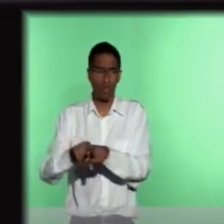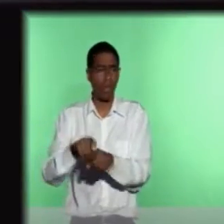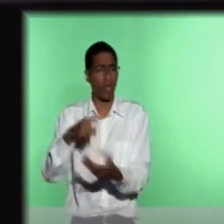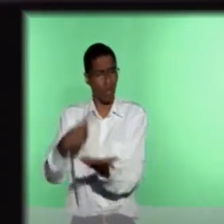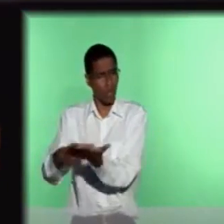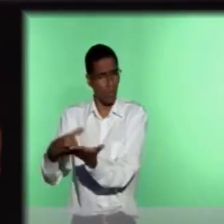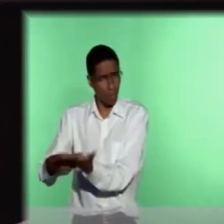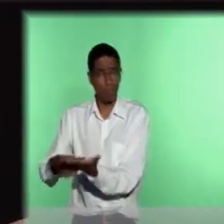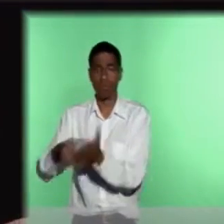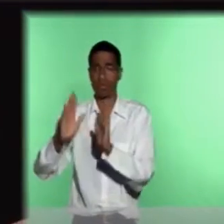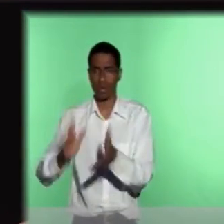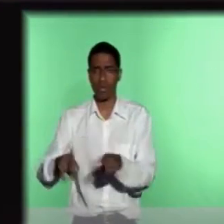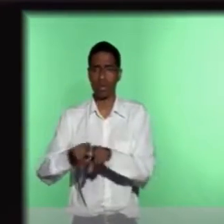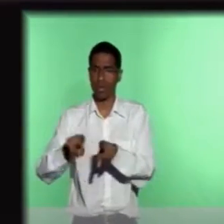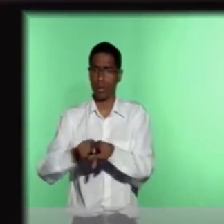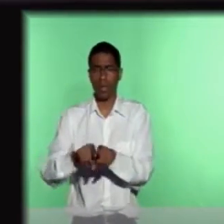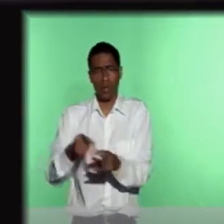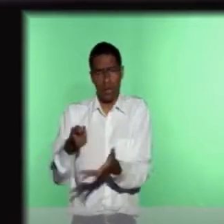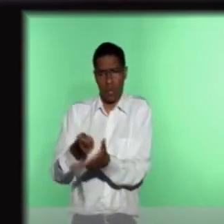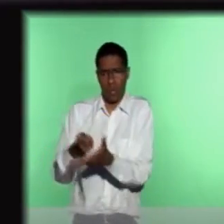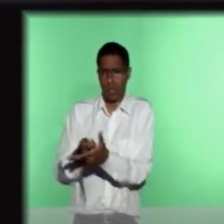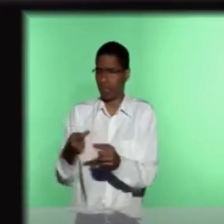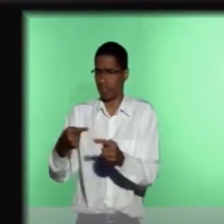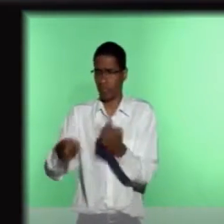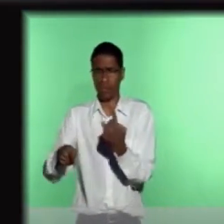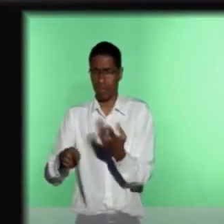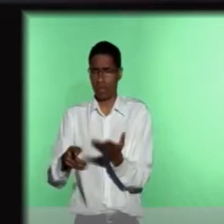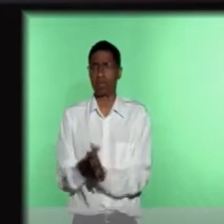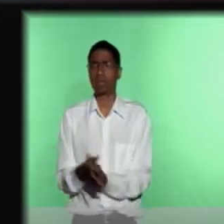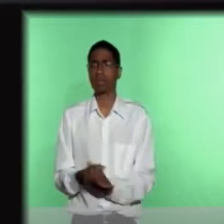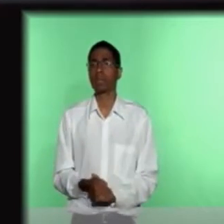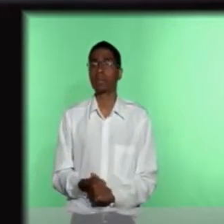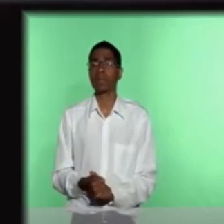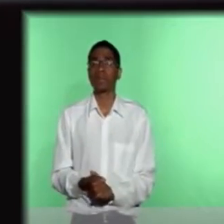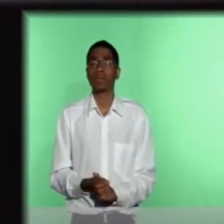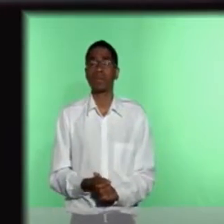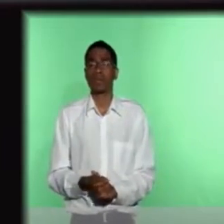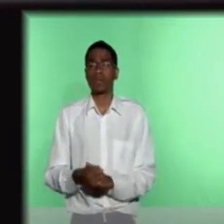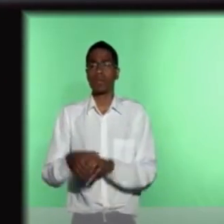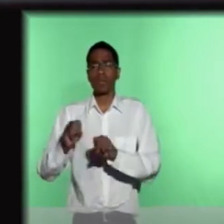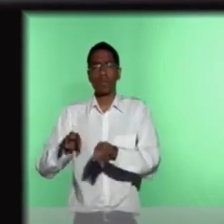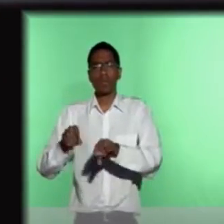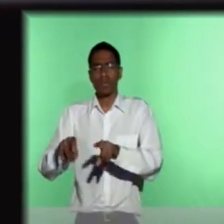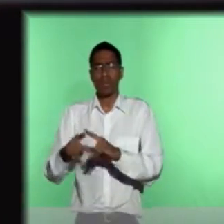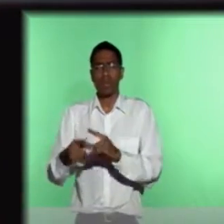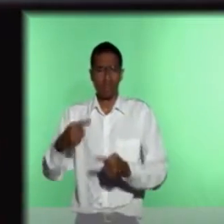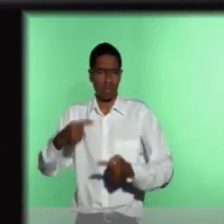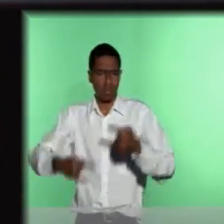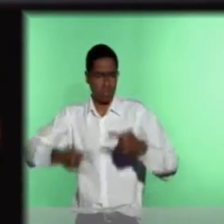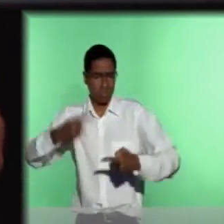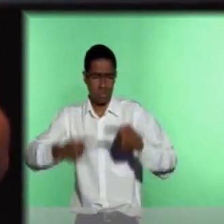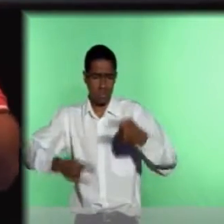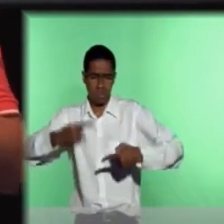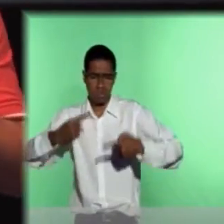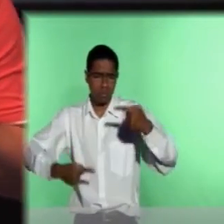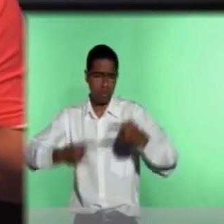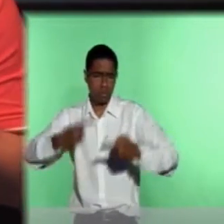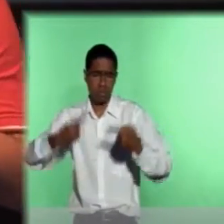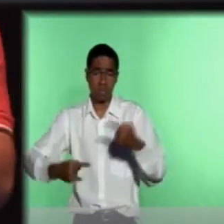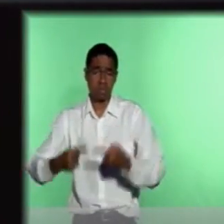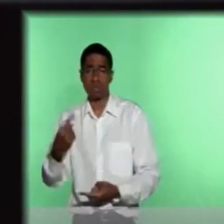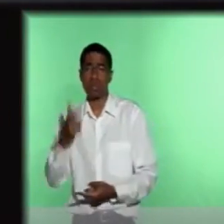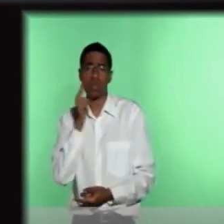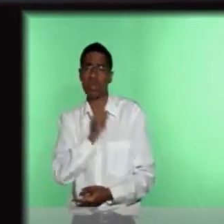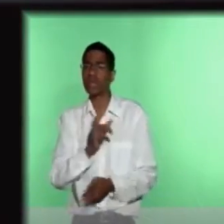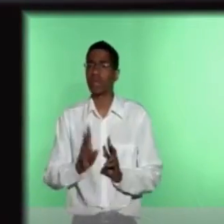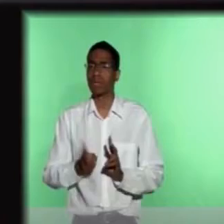firmou conosco, não deve cobrar a educação secundária. Mas esse foi o grande debate em Incheon e a gente conseguiu manter. E aí